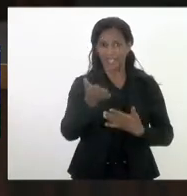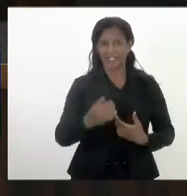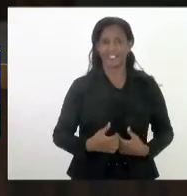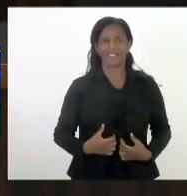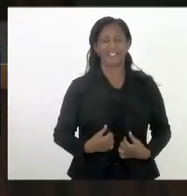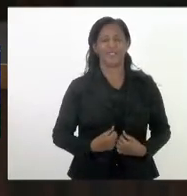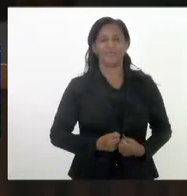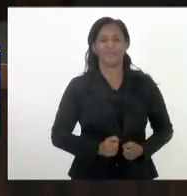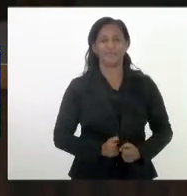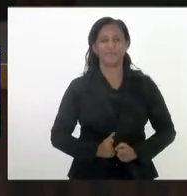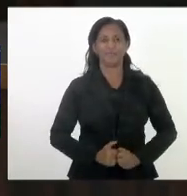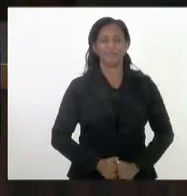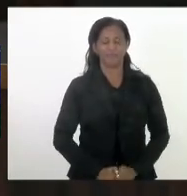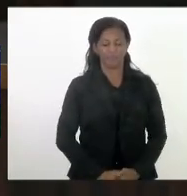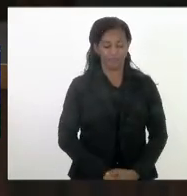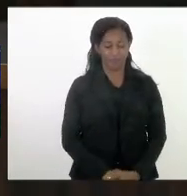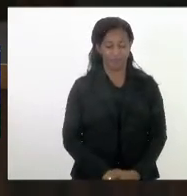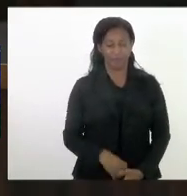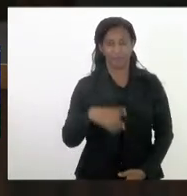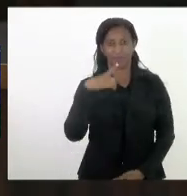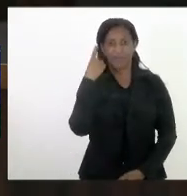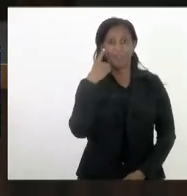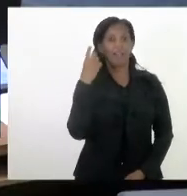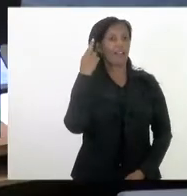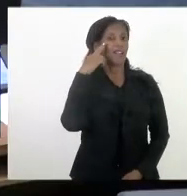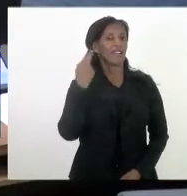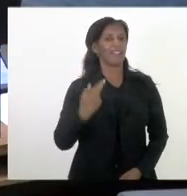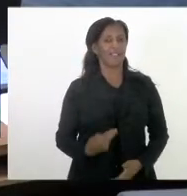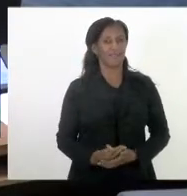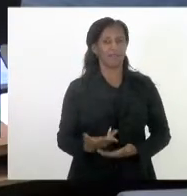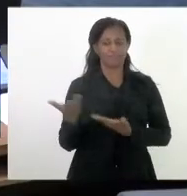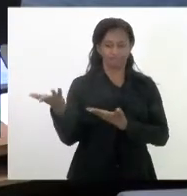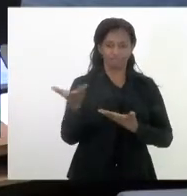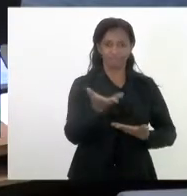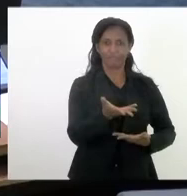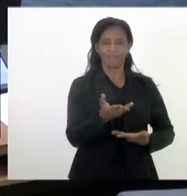Deputada Renata Souza, por favor.